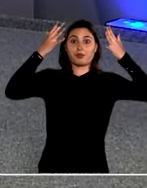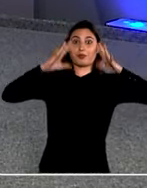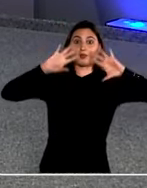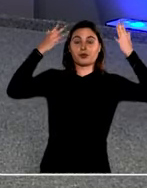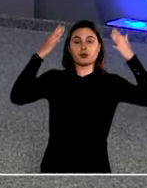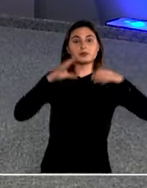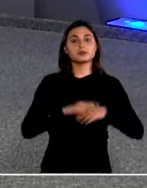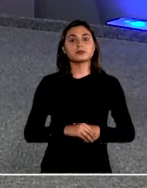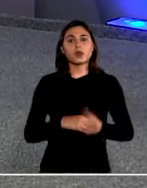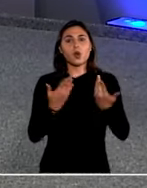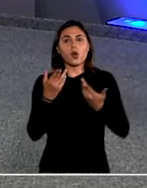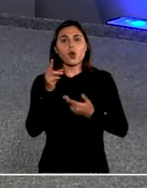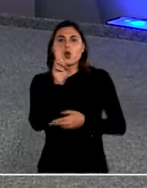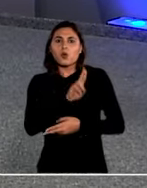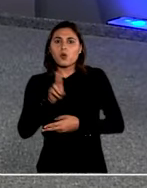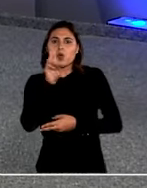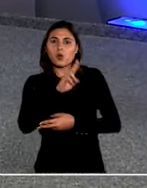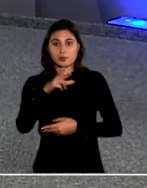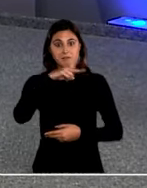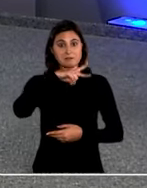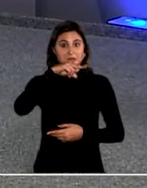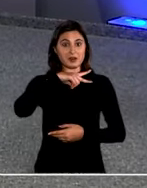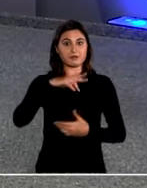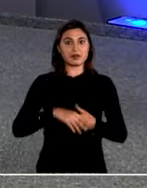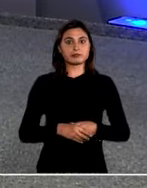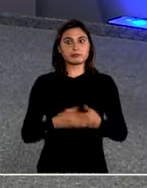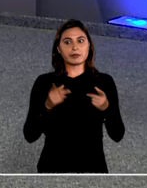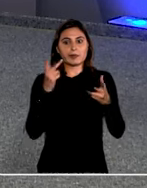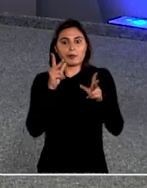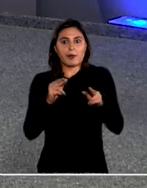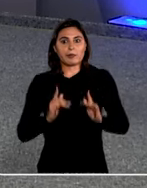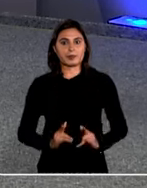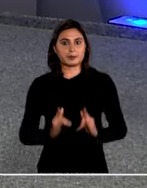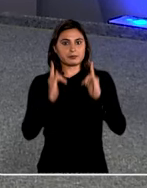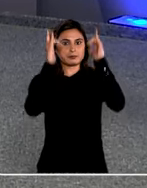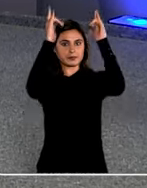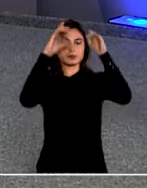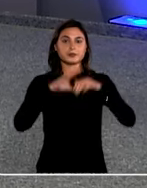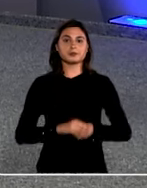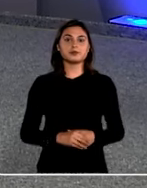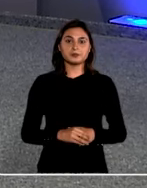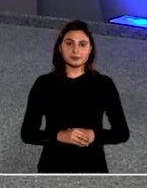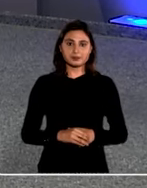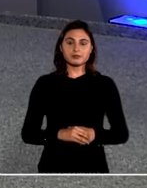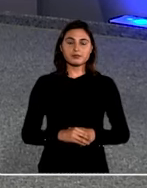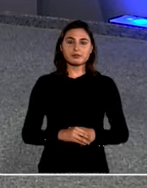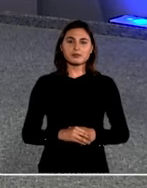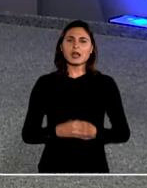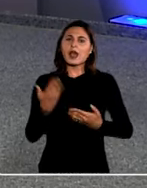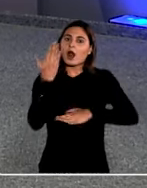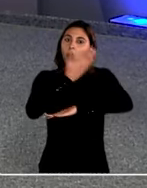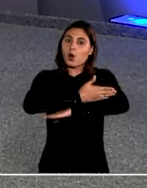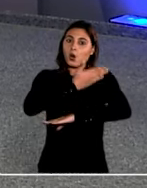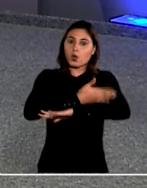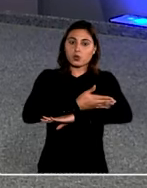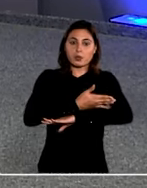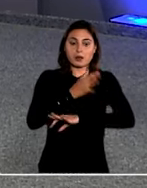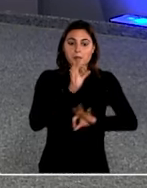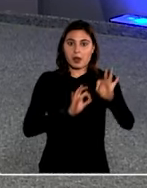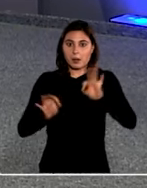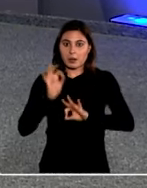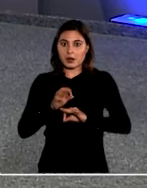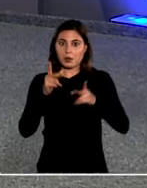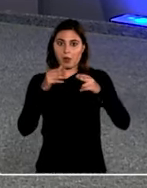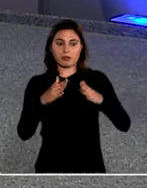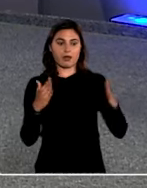de festas e as partes de uso exclusivo como um apartamento isso vale tanto para os condomínios em planos